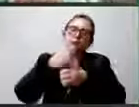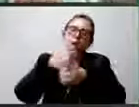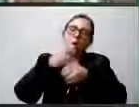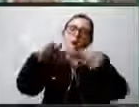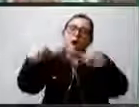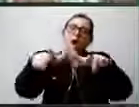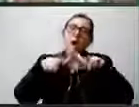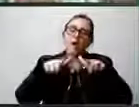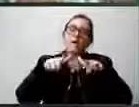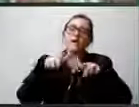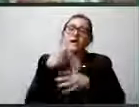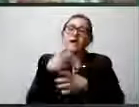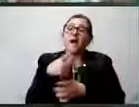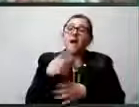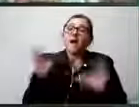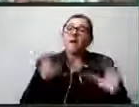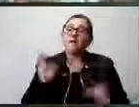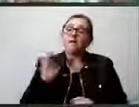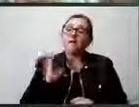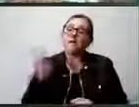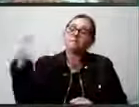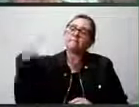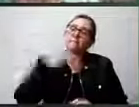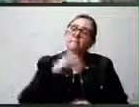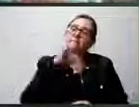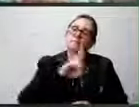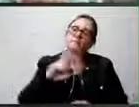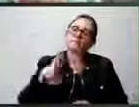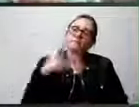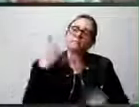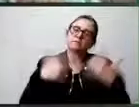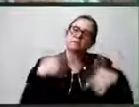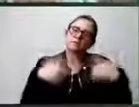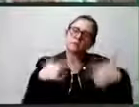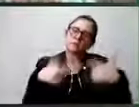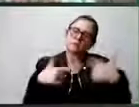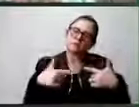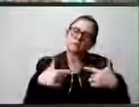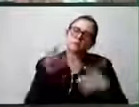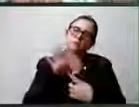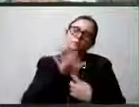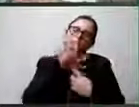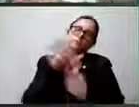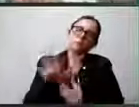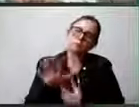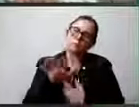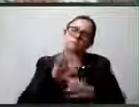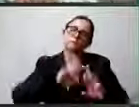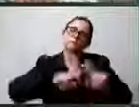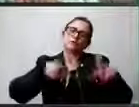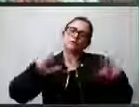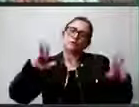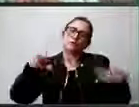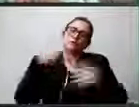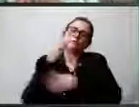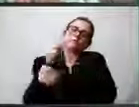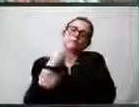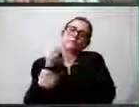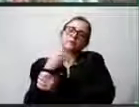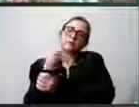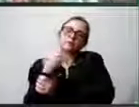riquíssima para a gente trazer resultado e trabalhar com isso, né? E mostrar as diferenças da fisioterapia nessa equipe